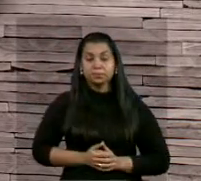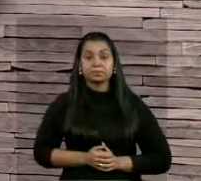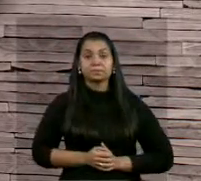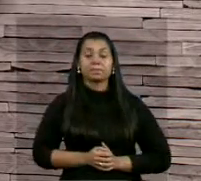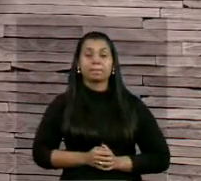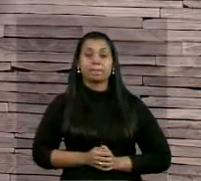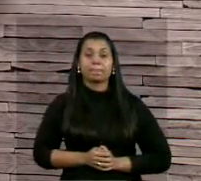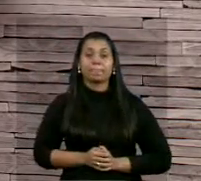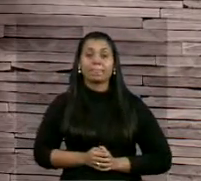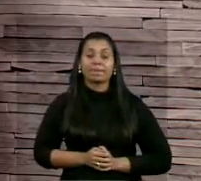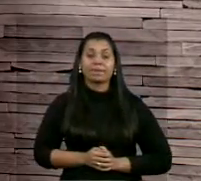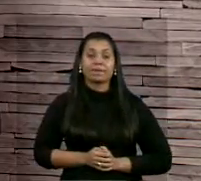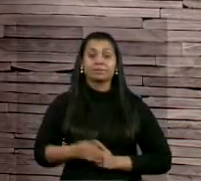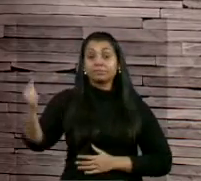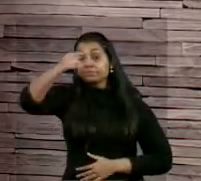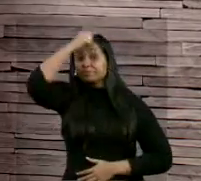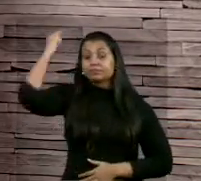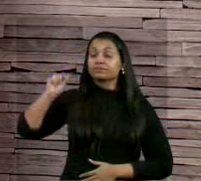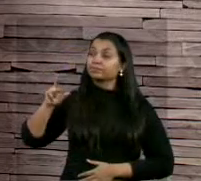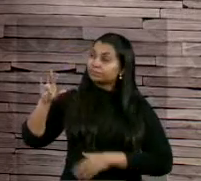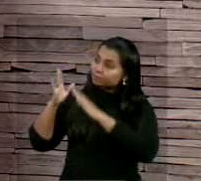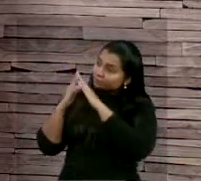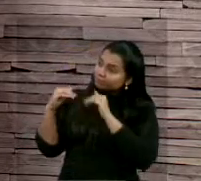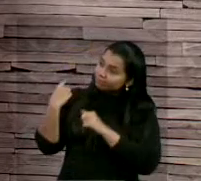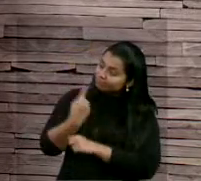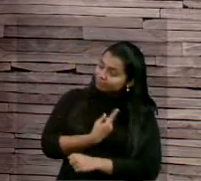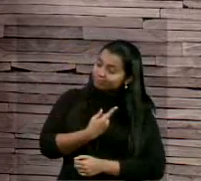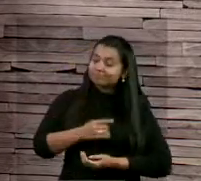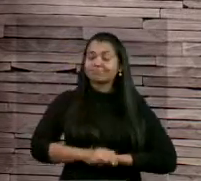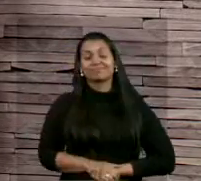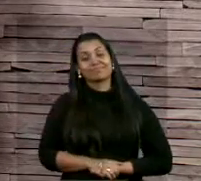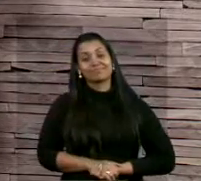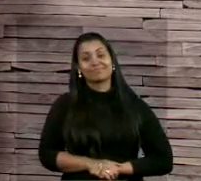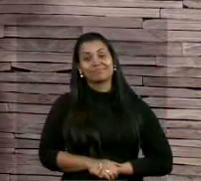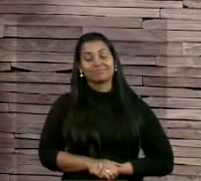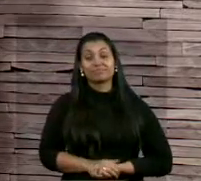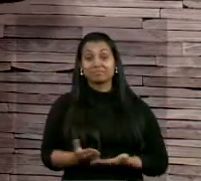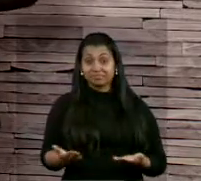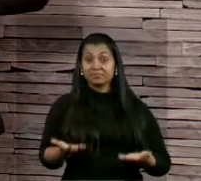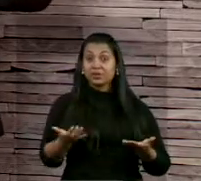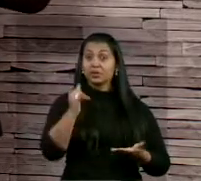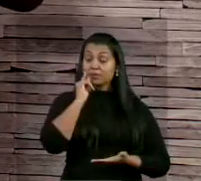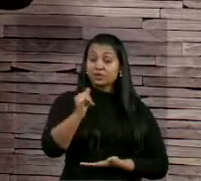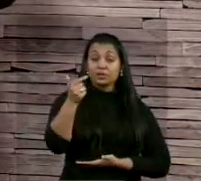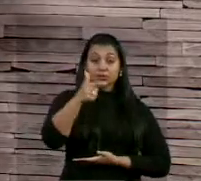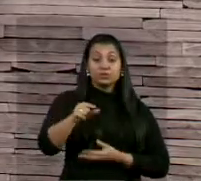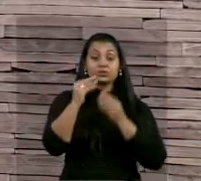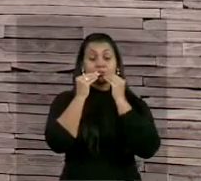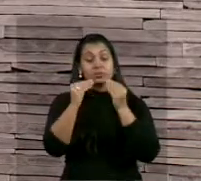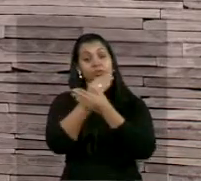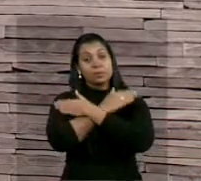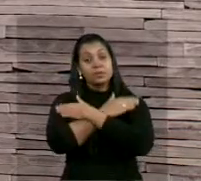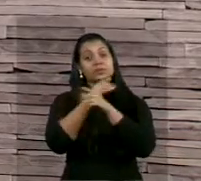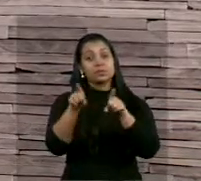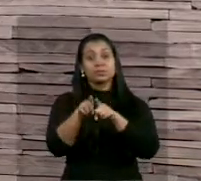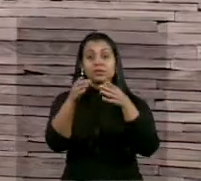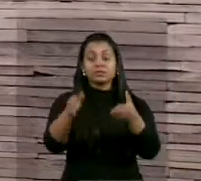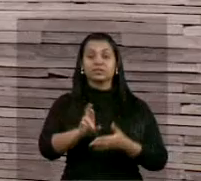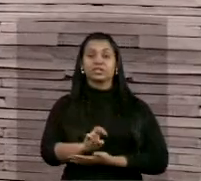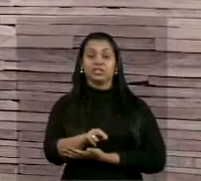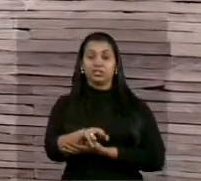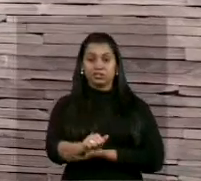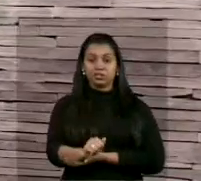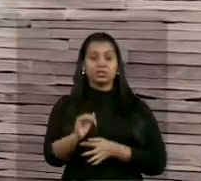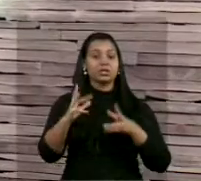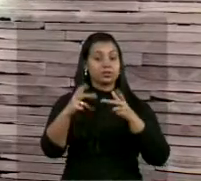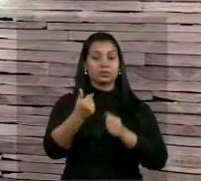mais precisarem. Santo Aurélio, rogai por nós. Olha, eu quero reforçar esse beijo e esse abraço também a você, Regina,